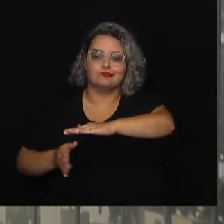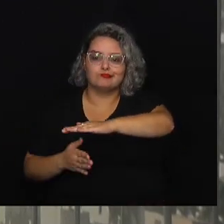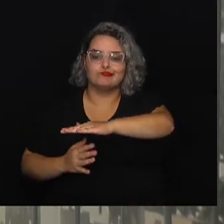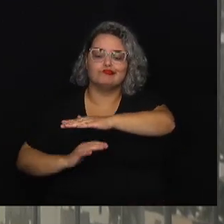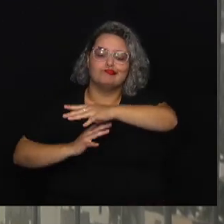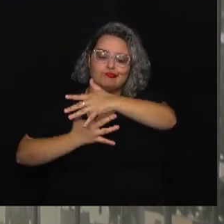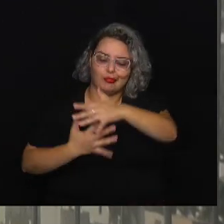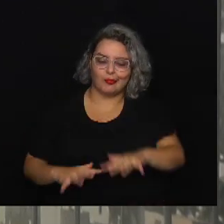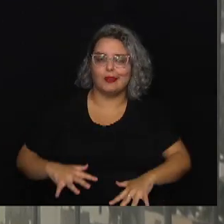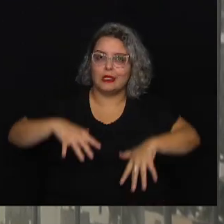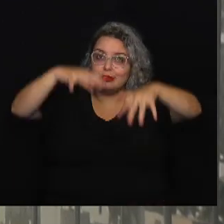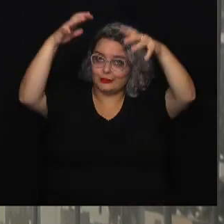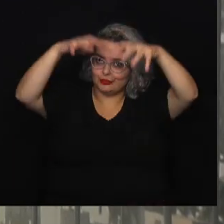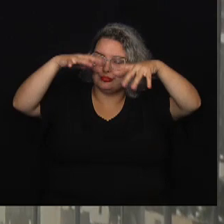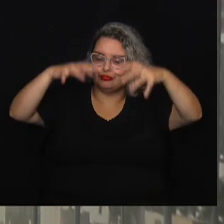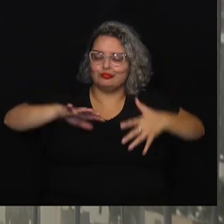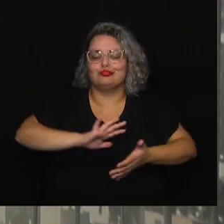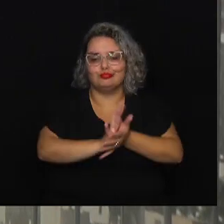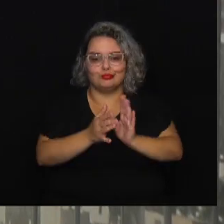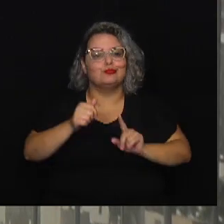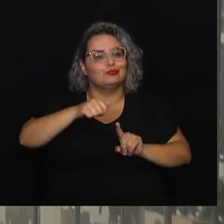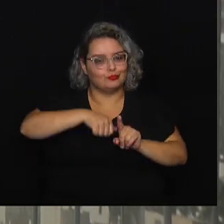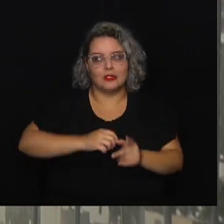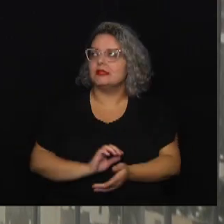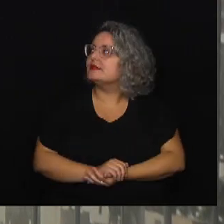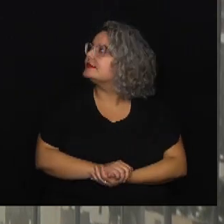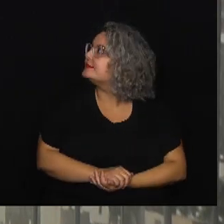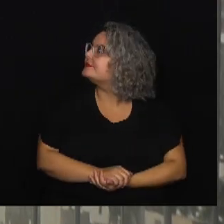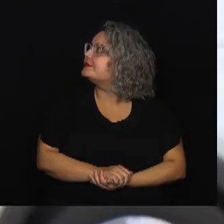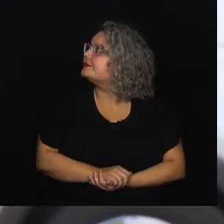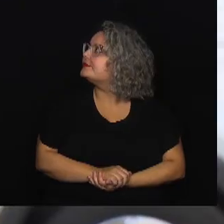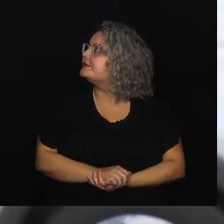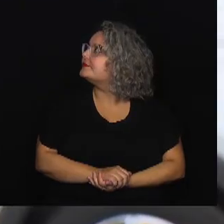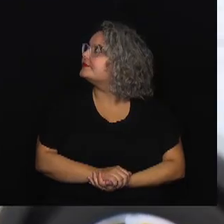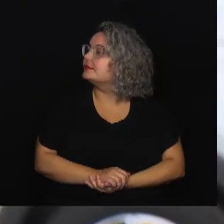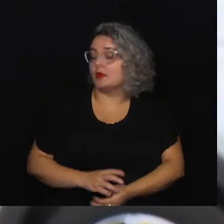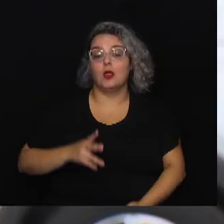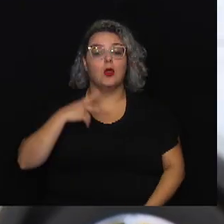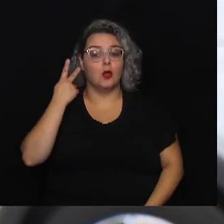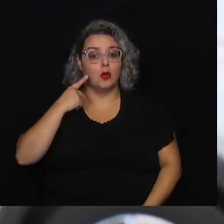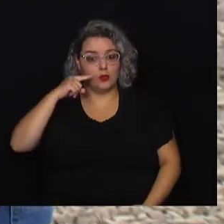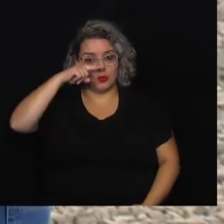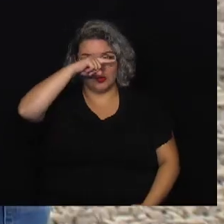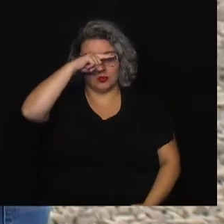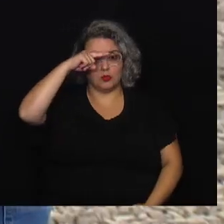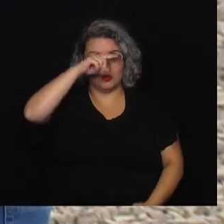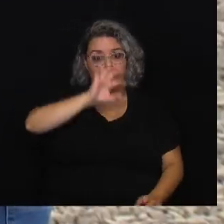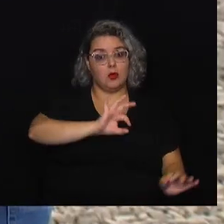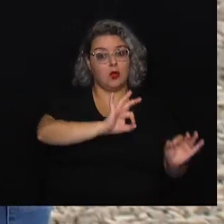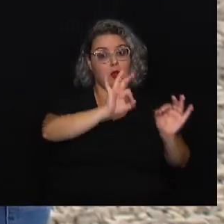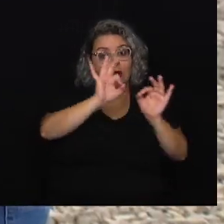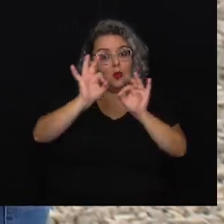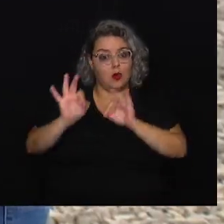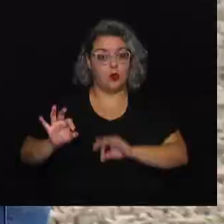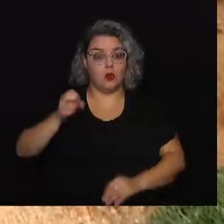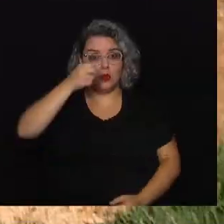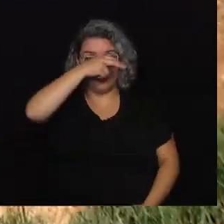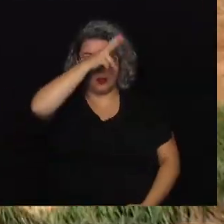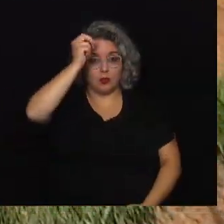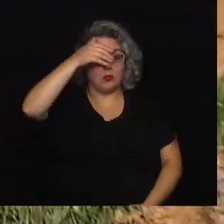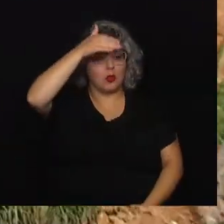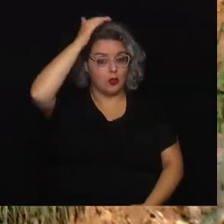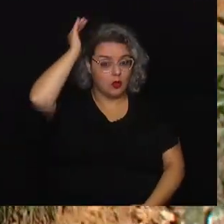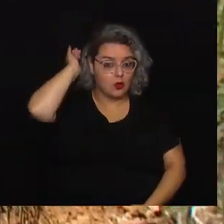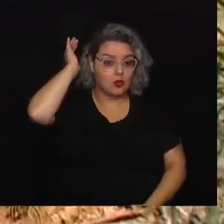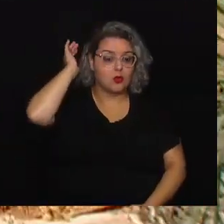durante temporal no último mês. O vereador Felipe Marquesi acompanhou o prefeito Dário Saad